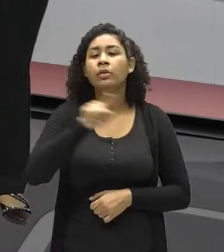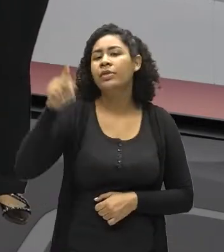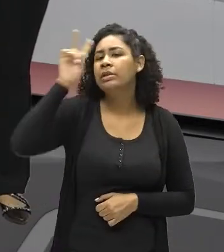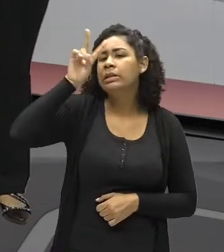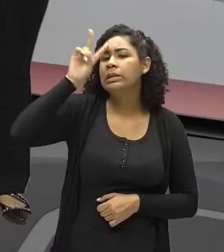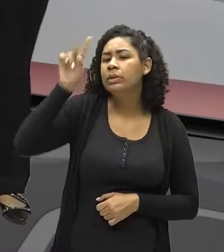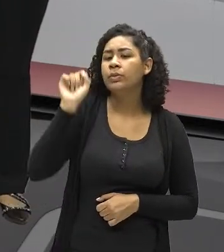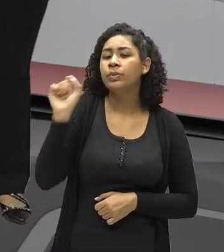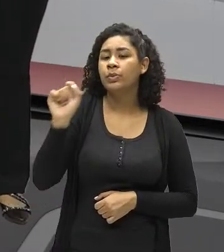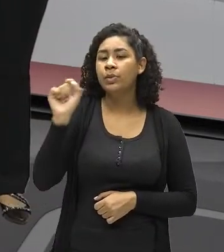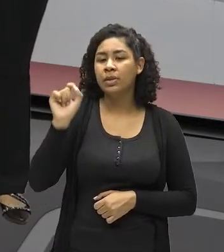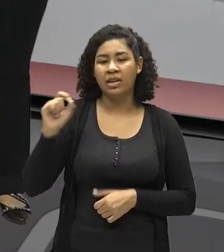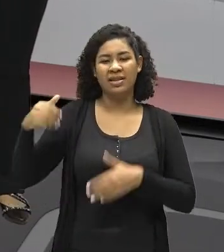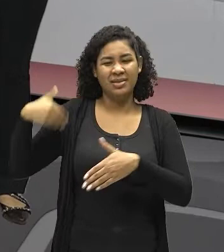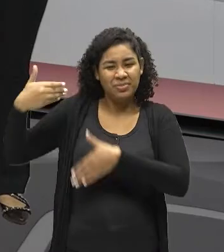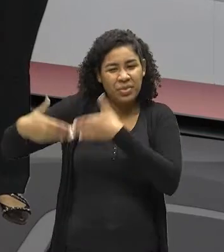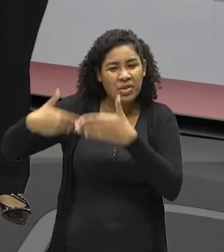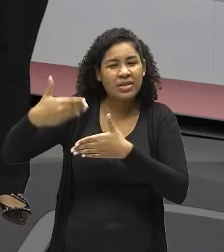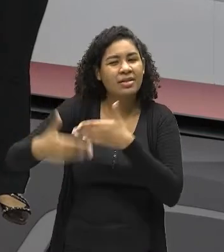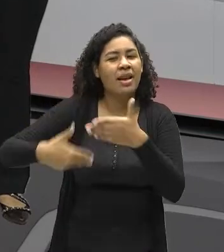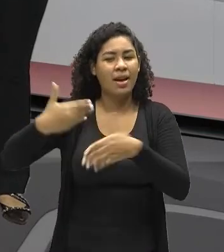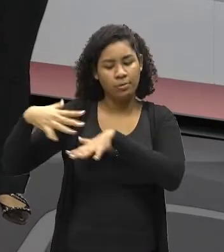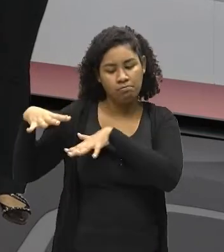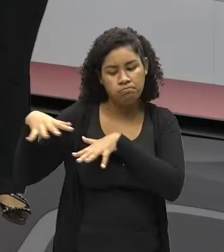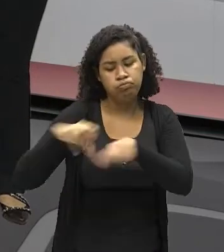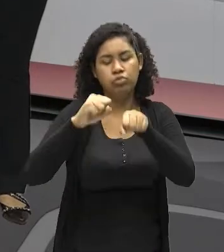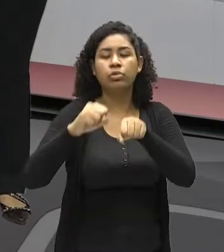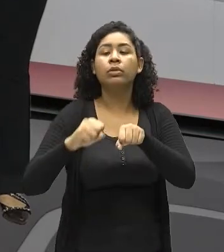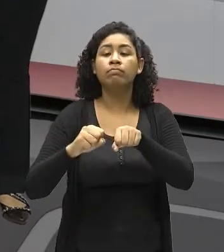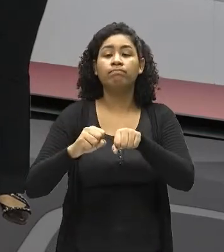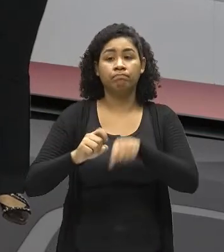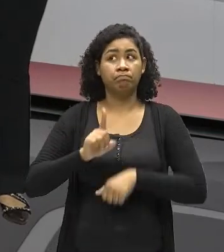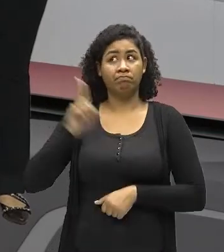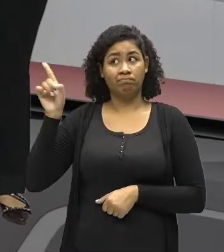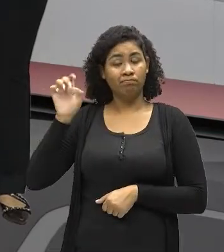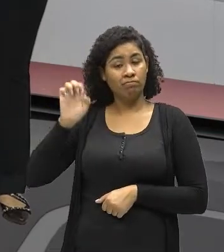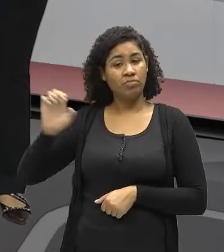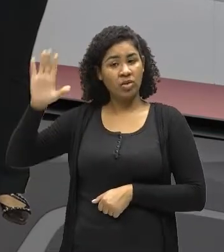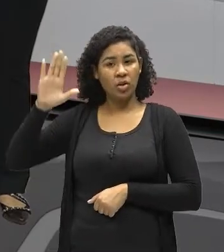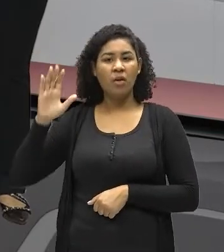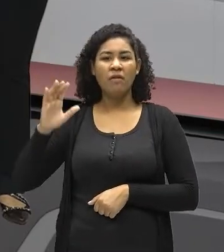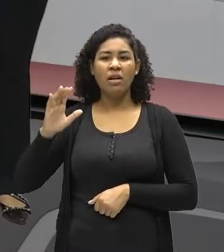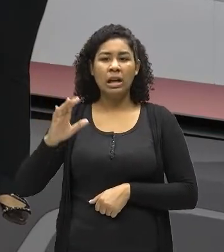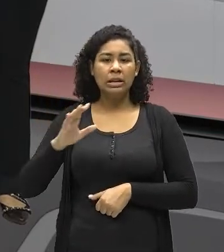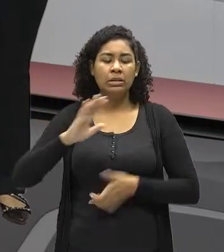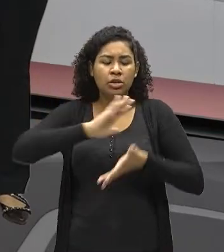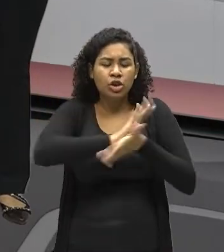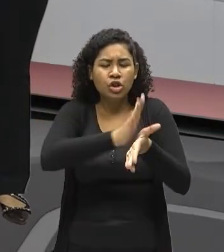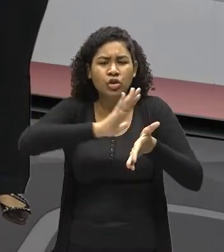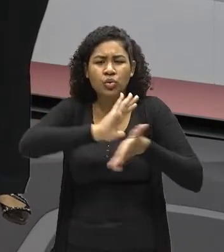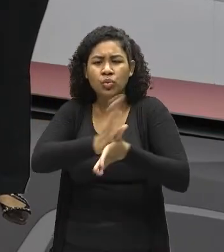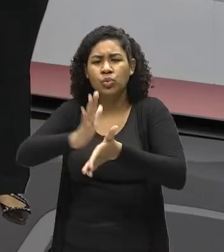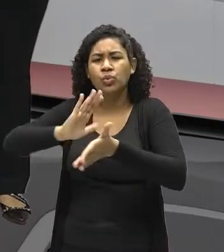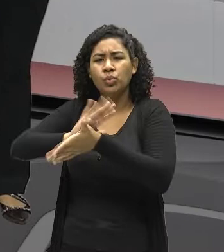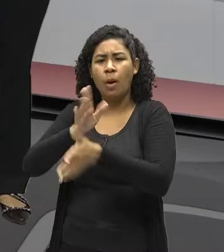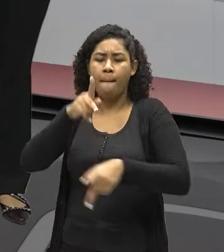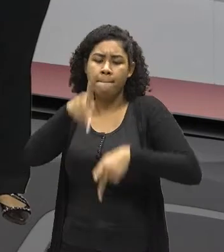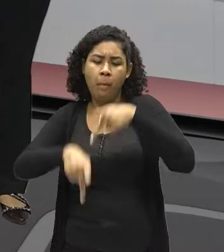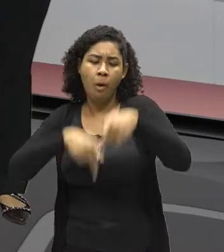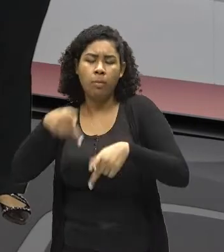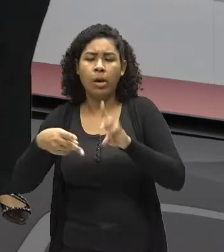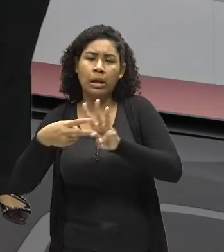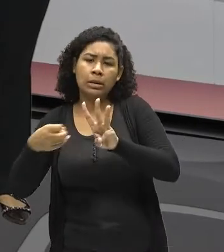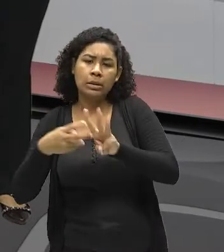de colonização, o que vai acontecer? O colonizador vai matar muitas línguas. Então, infelizmente, hoje,